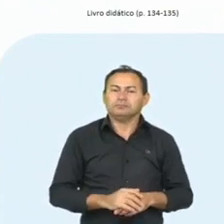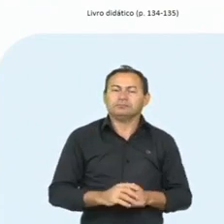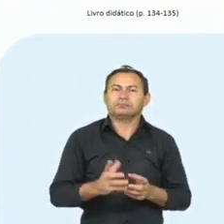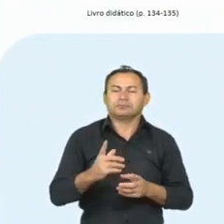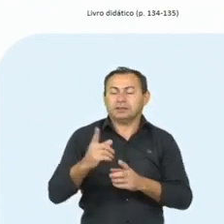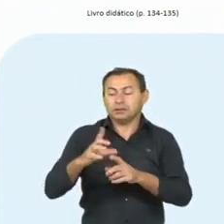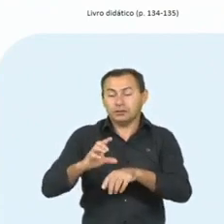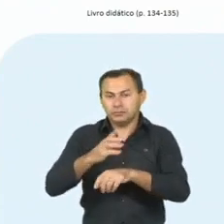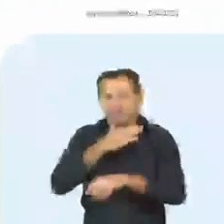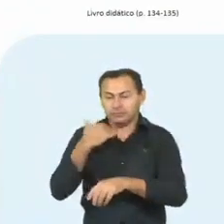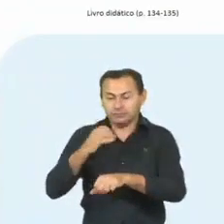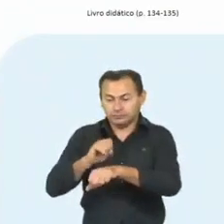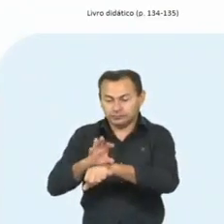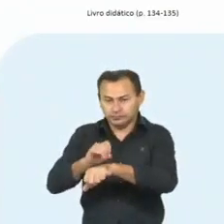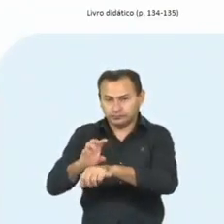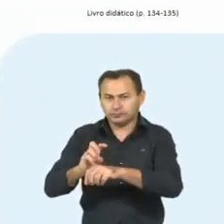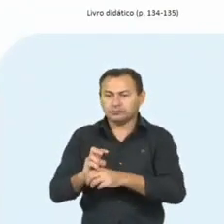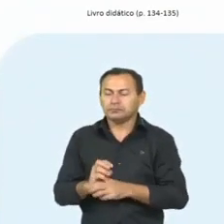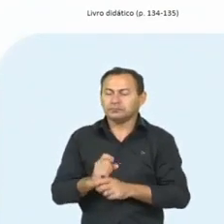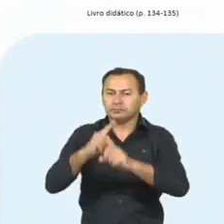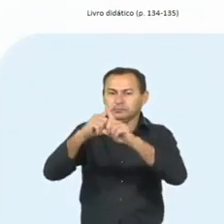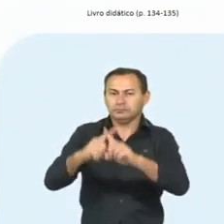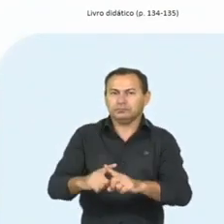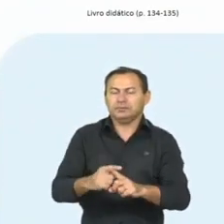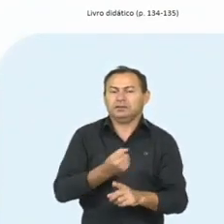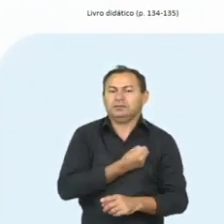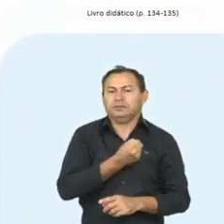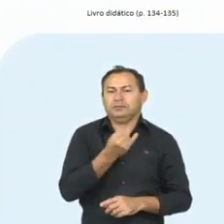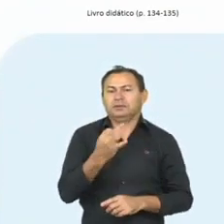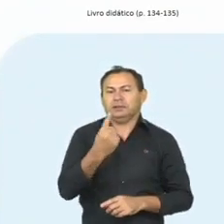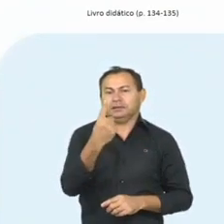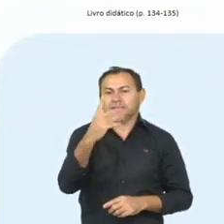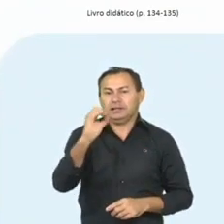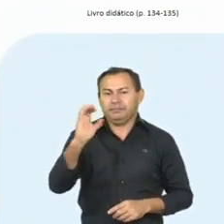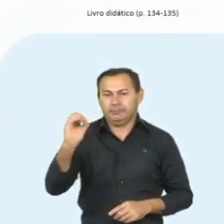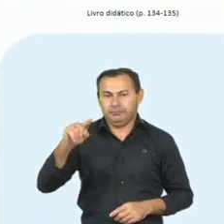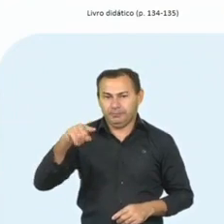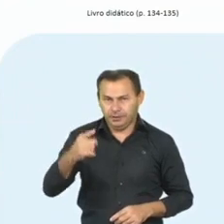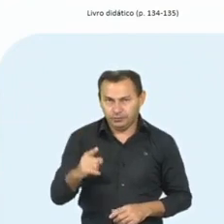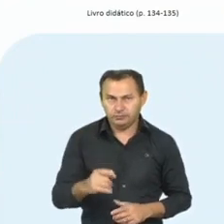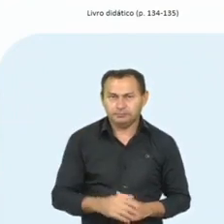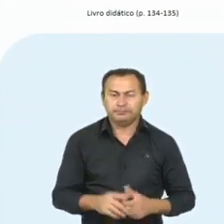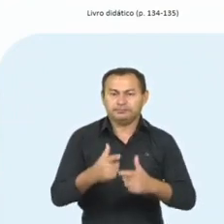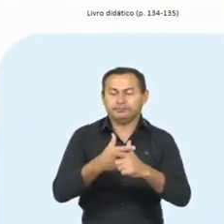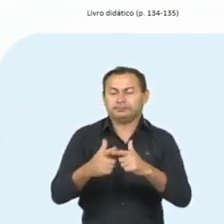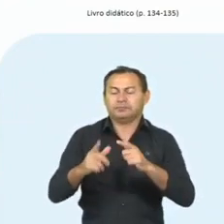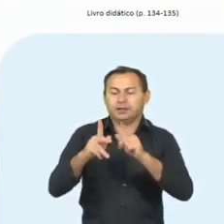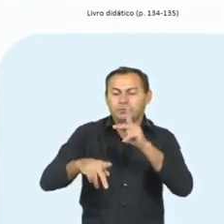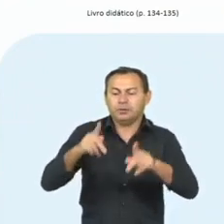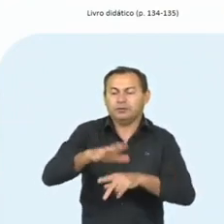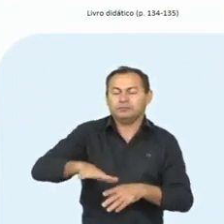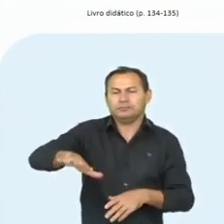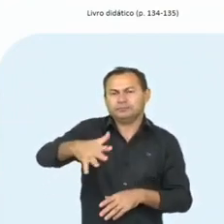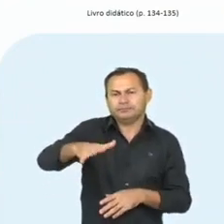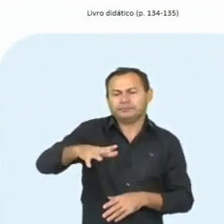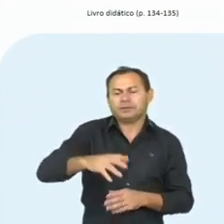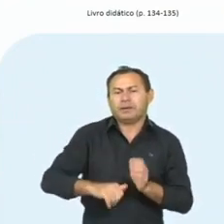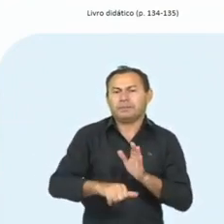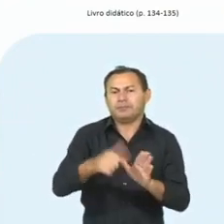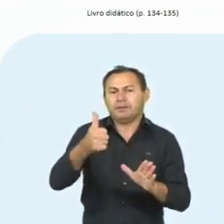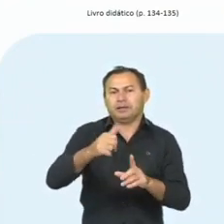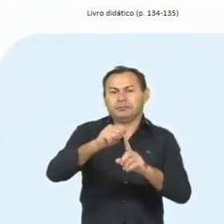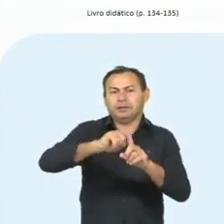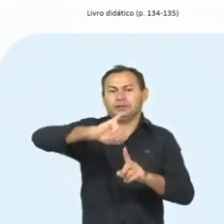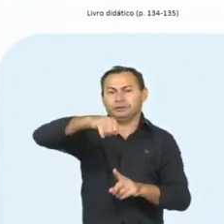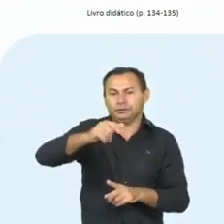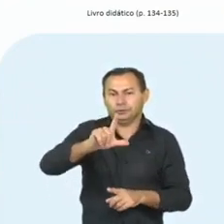multiplicado por este número, 100 mil, dividido pela população estimada para 1º de julho,